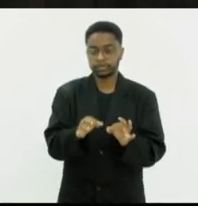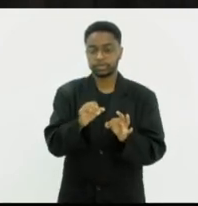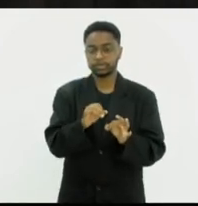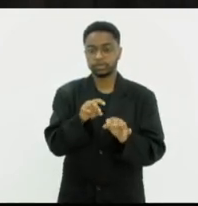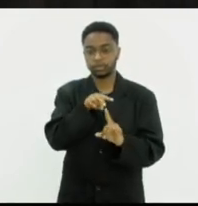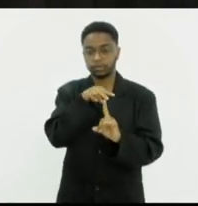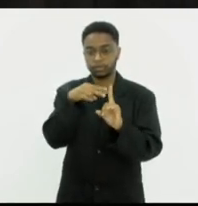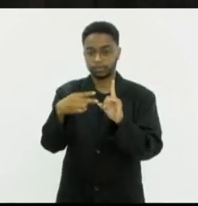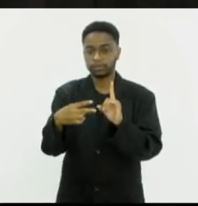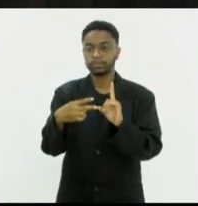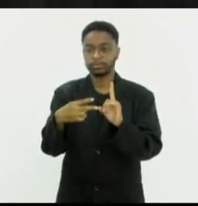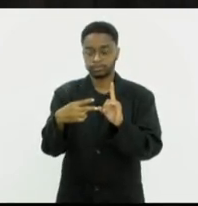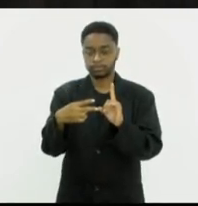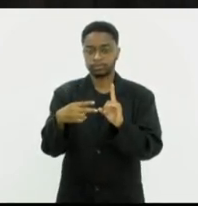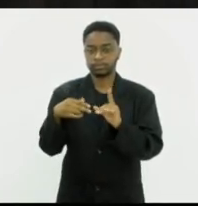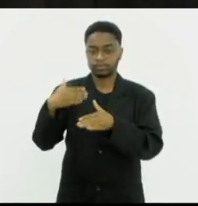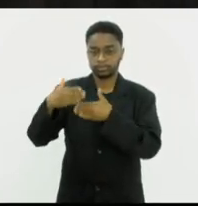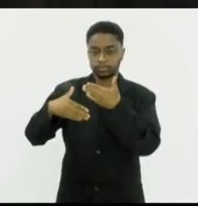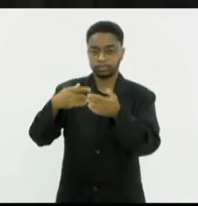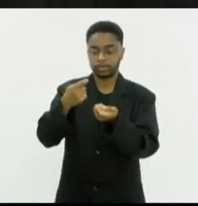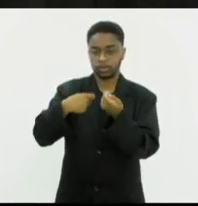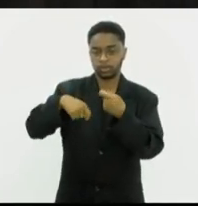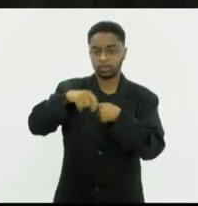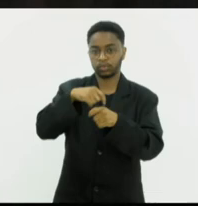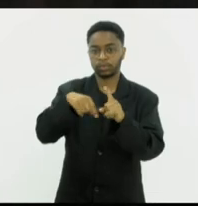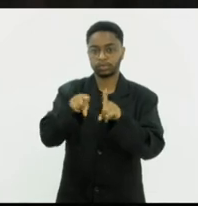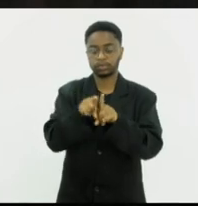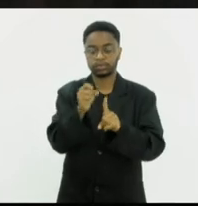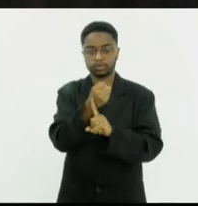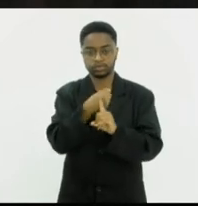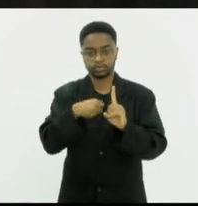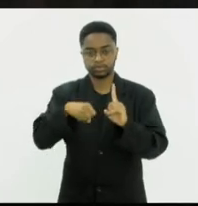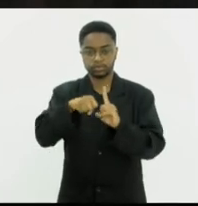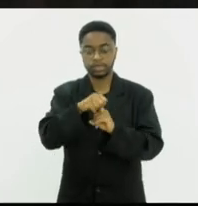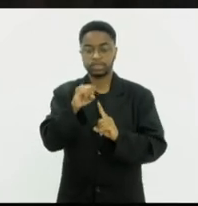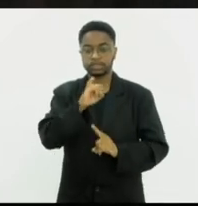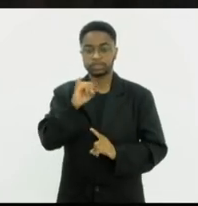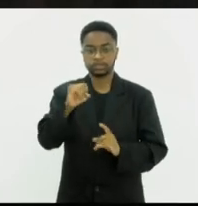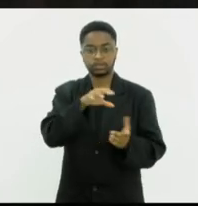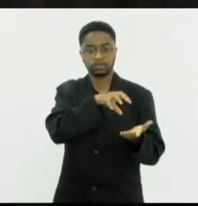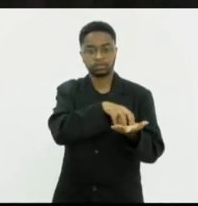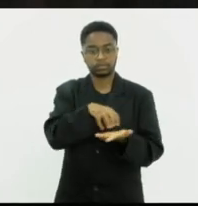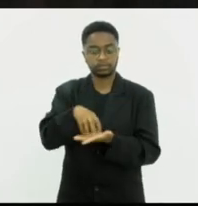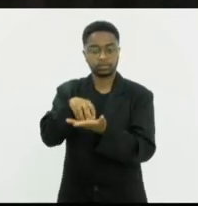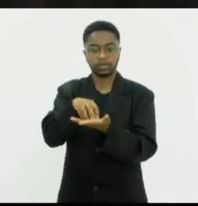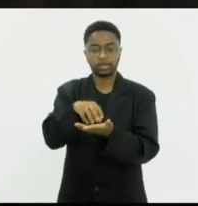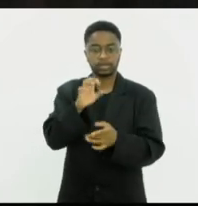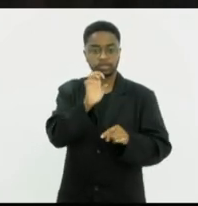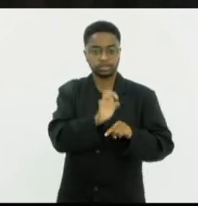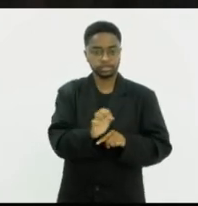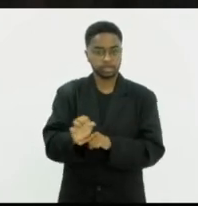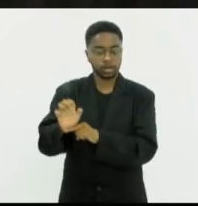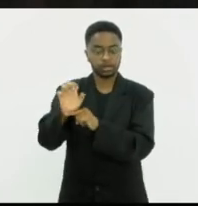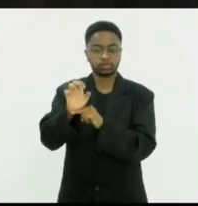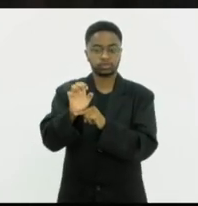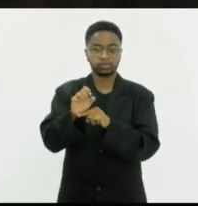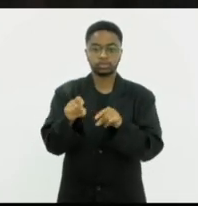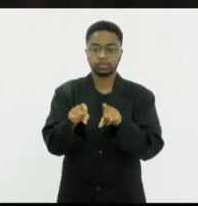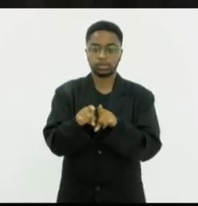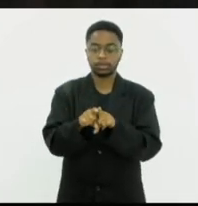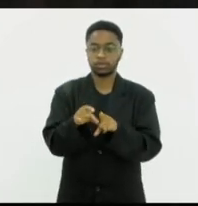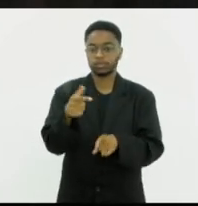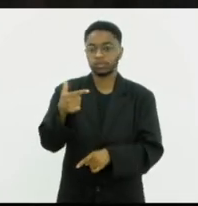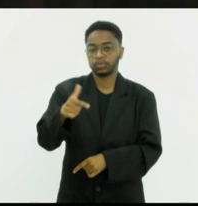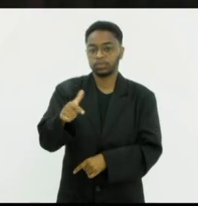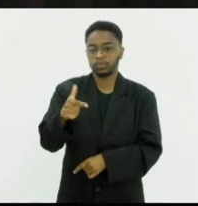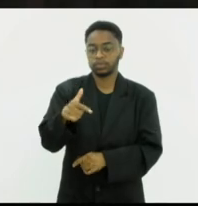de vista do seu desenvolvimento econômico e social, se as suas unidades federativas também não